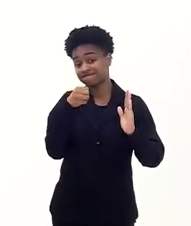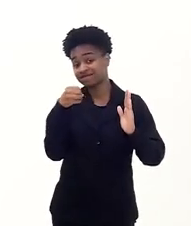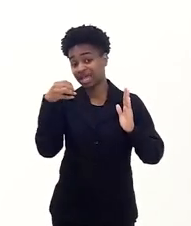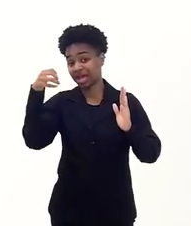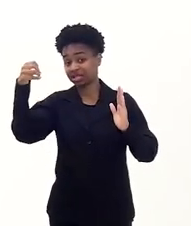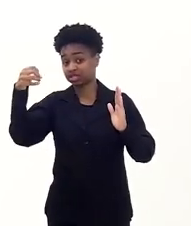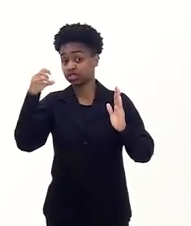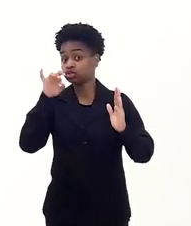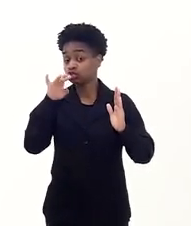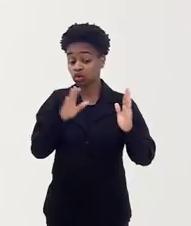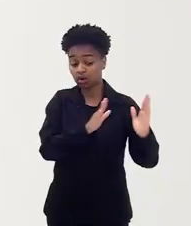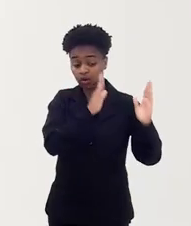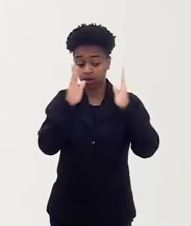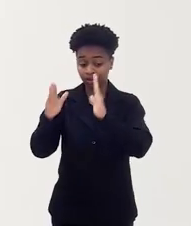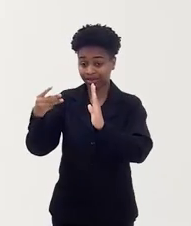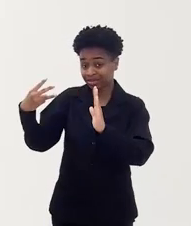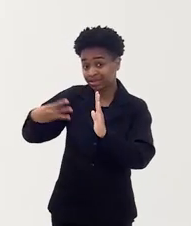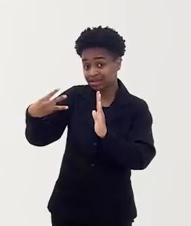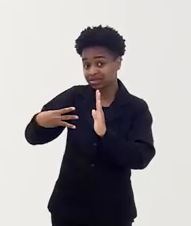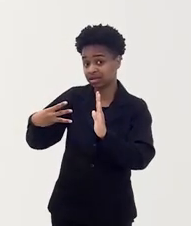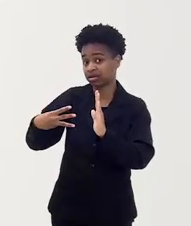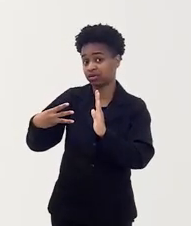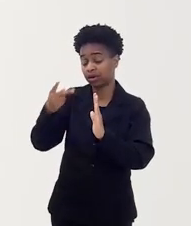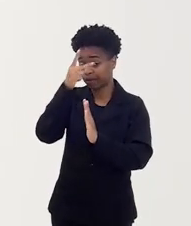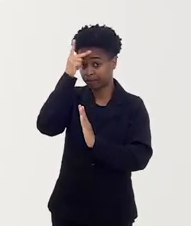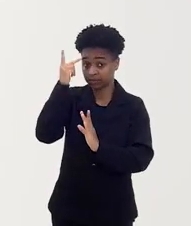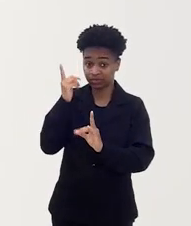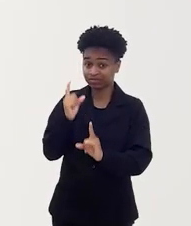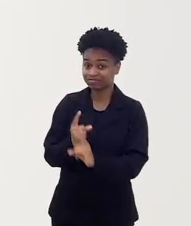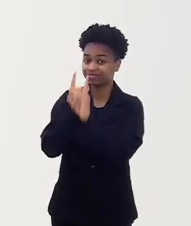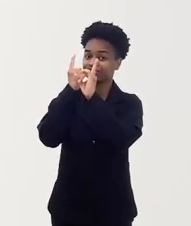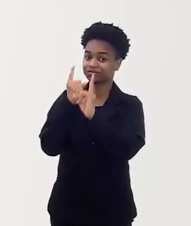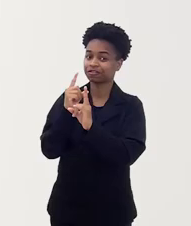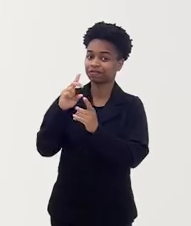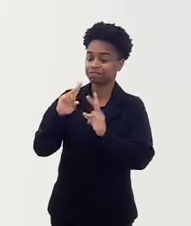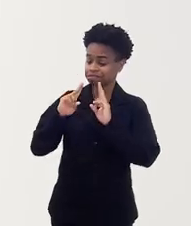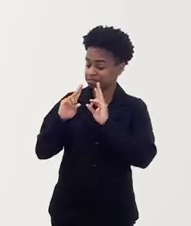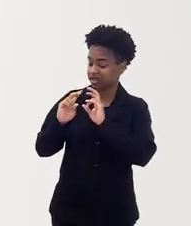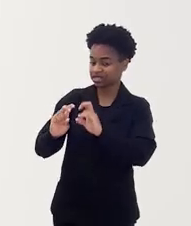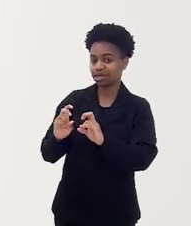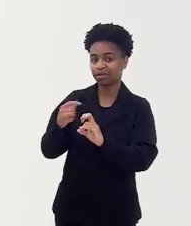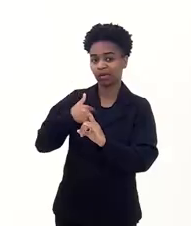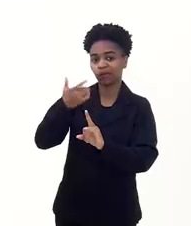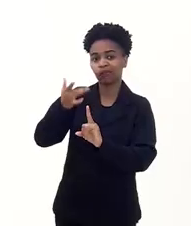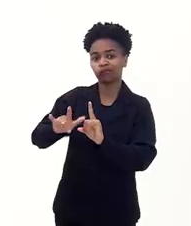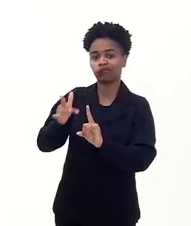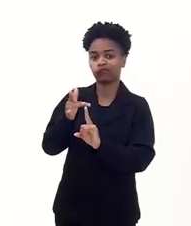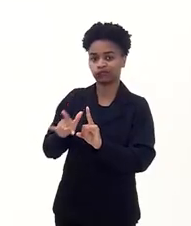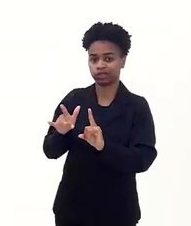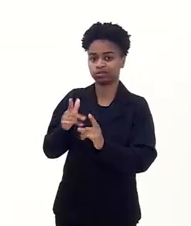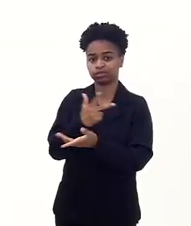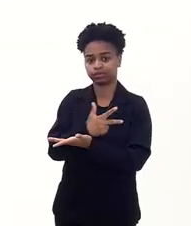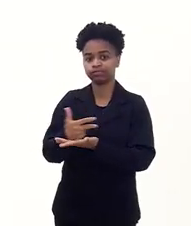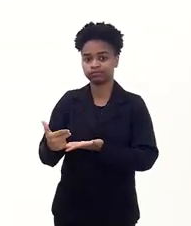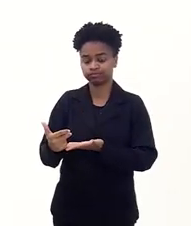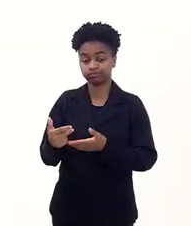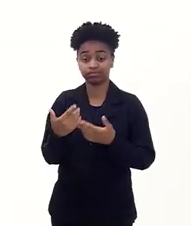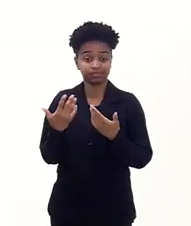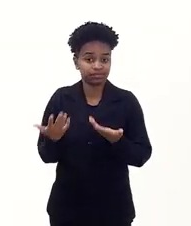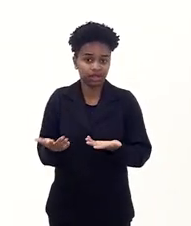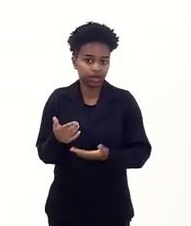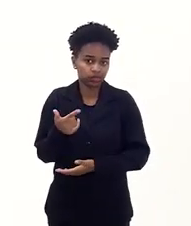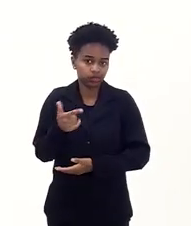pessoas. E só na terceira fase que ela descobre que foi realmente vítima de exploração.